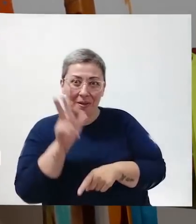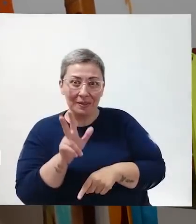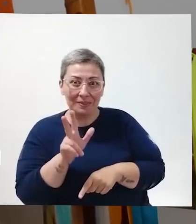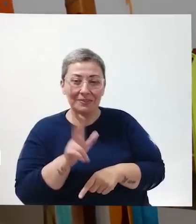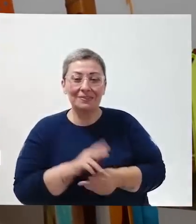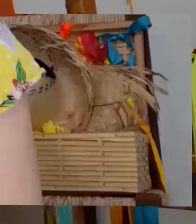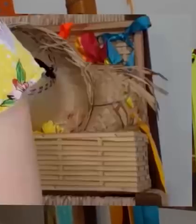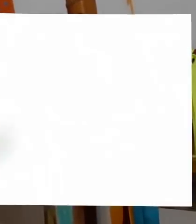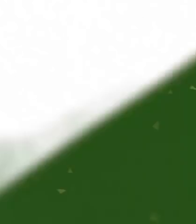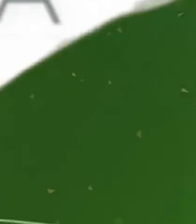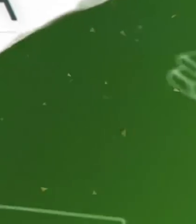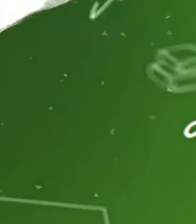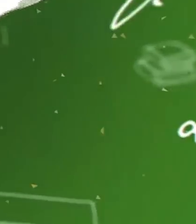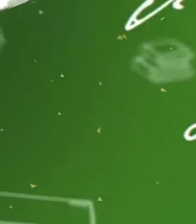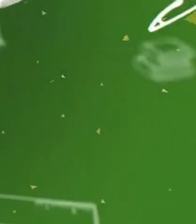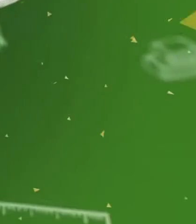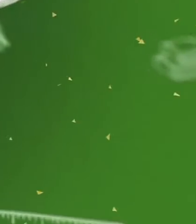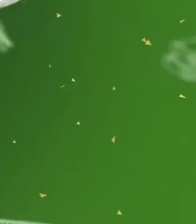e esperto.